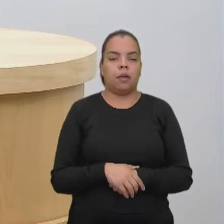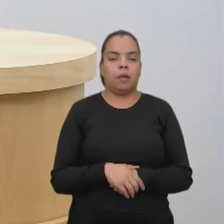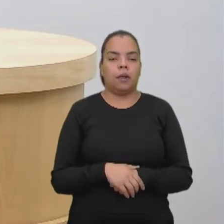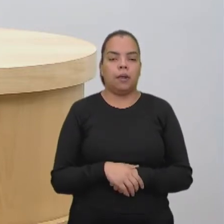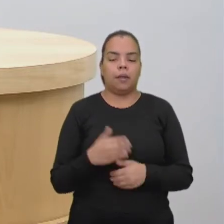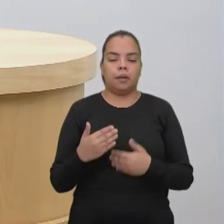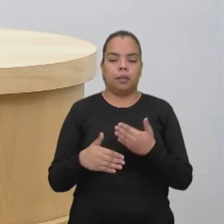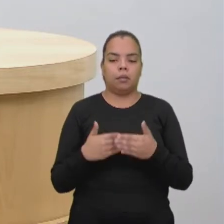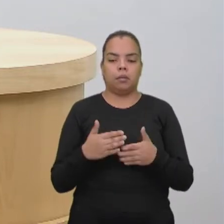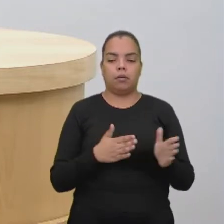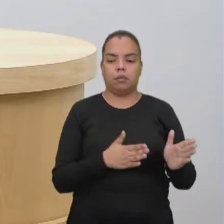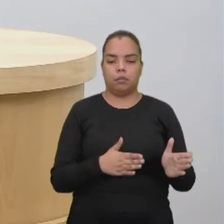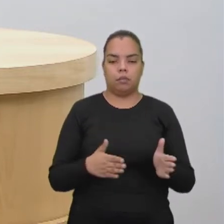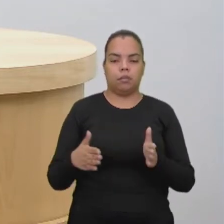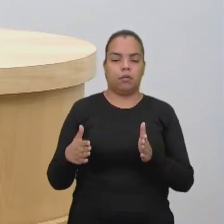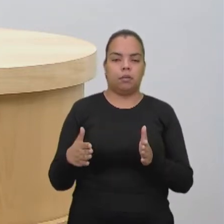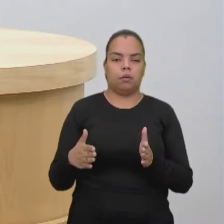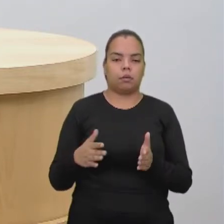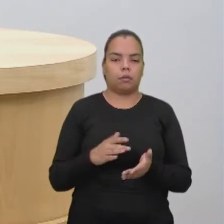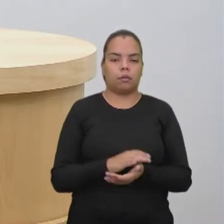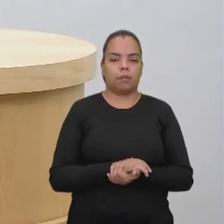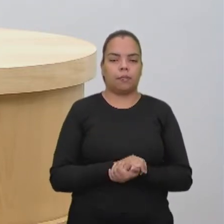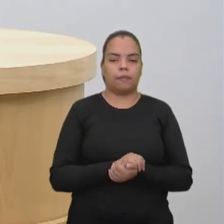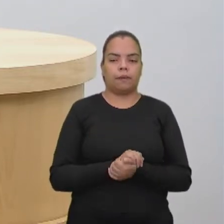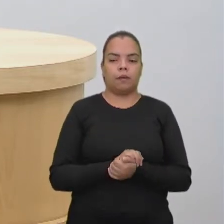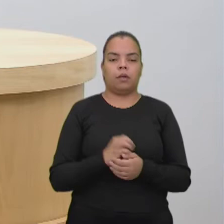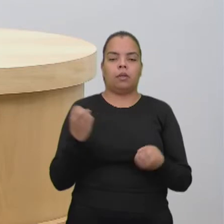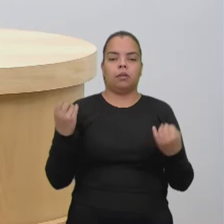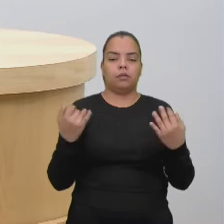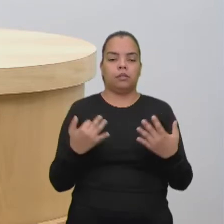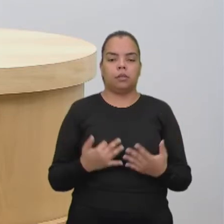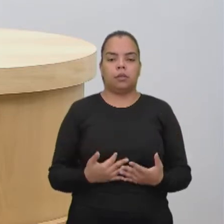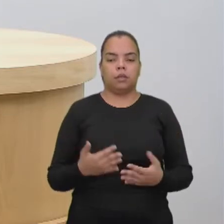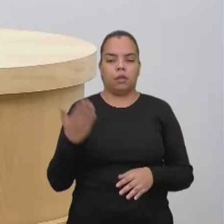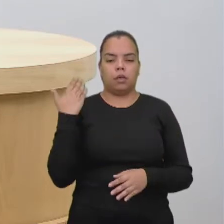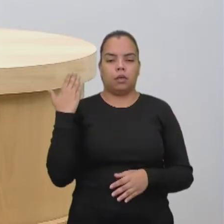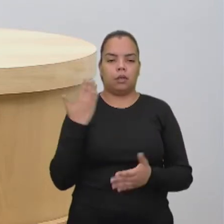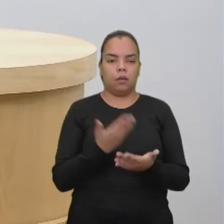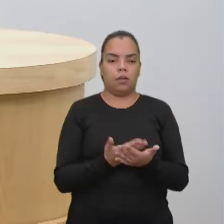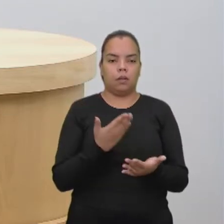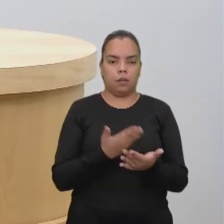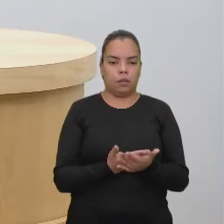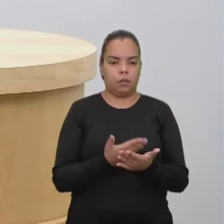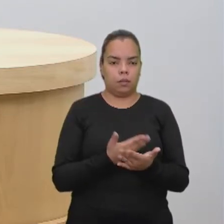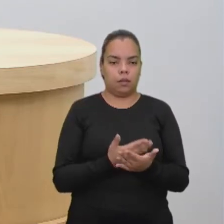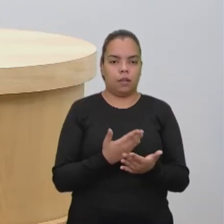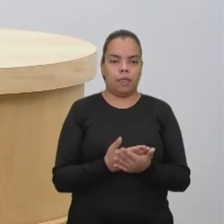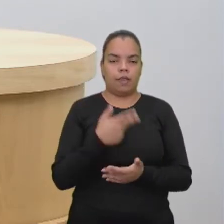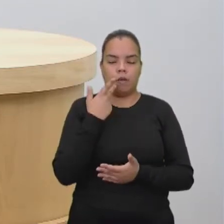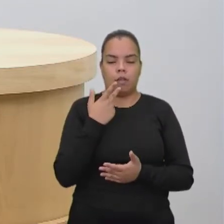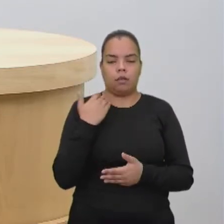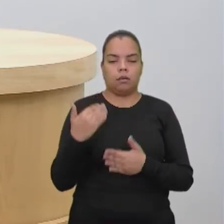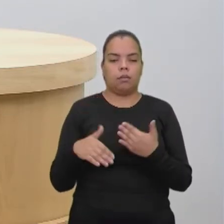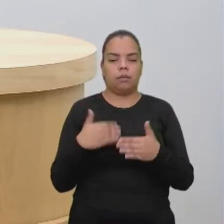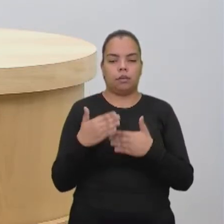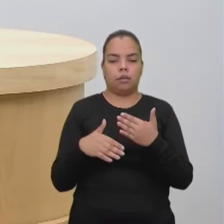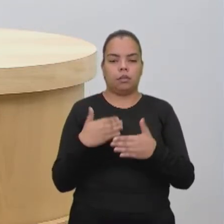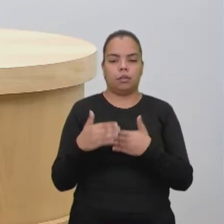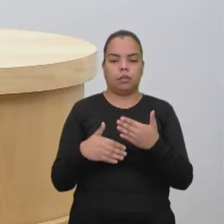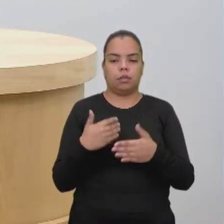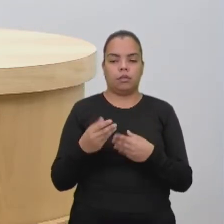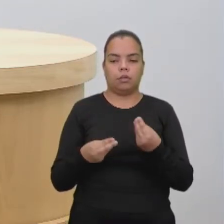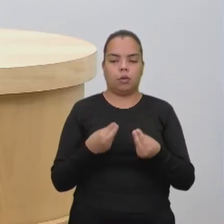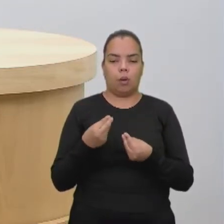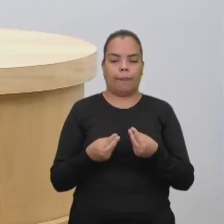ver, né, as características aí, né, na aula anterior a gente falou, né, sobre o processo de formação das rochas,